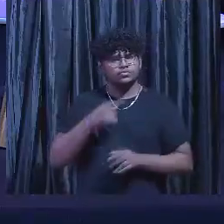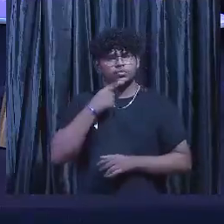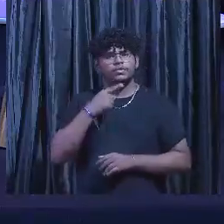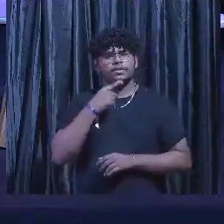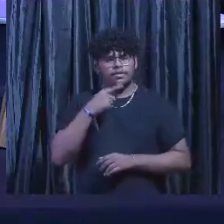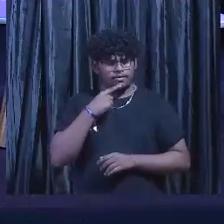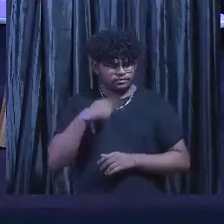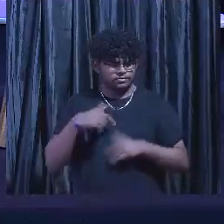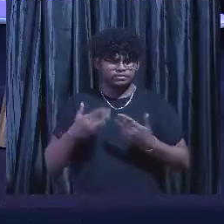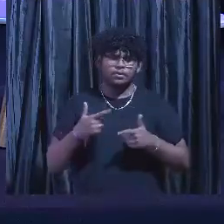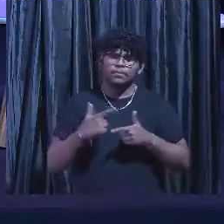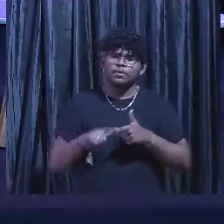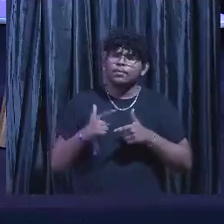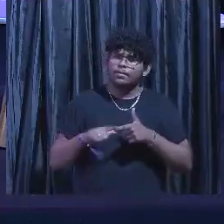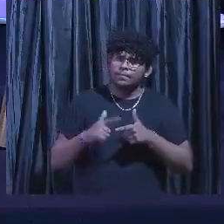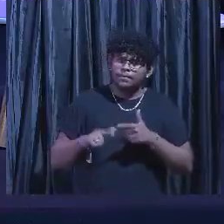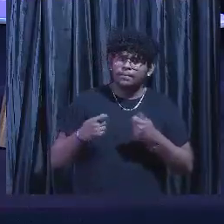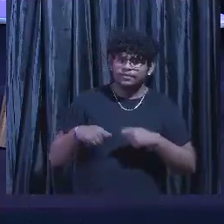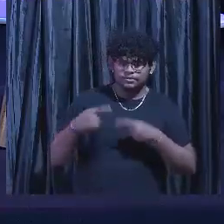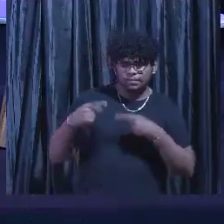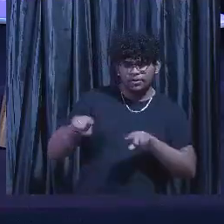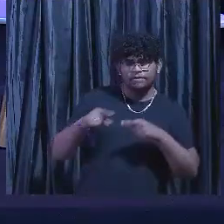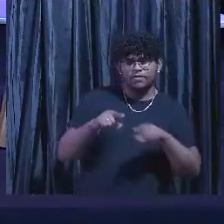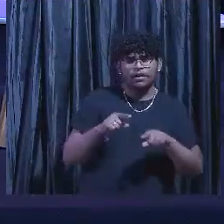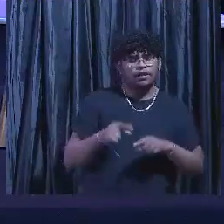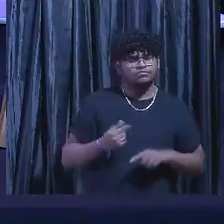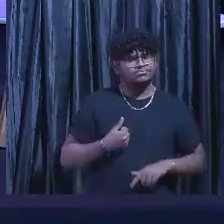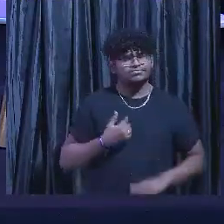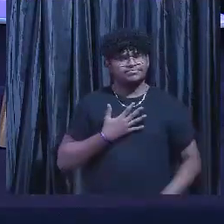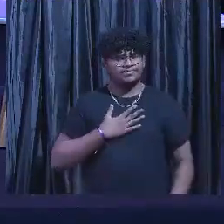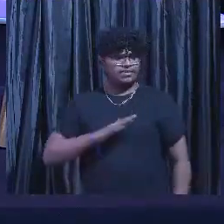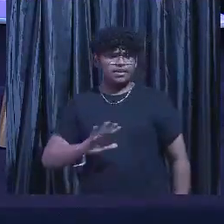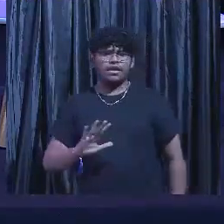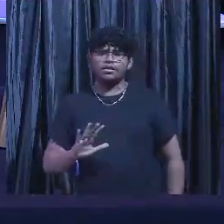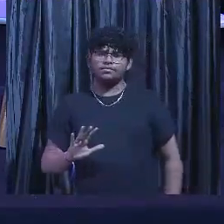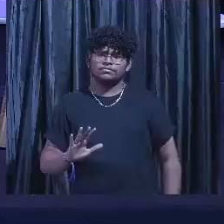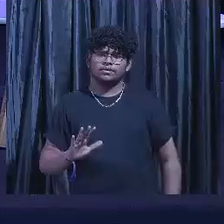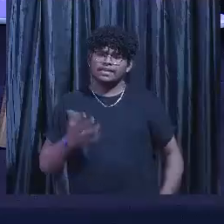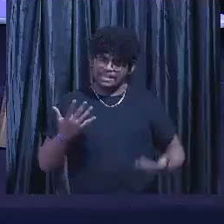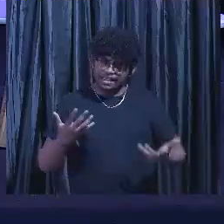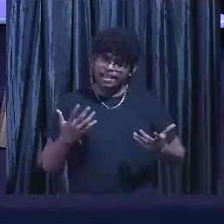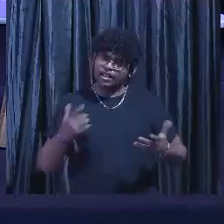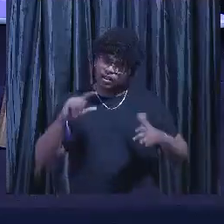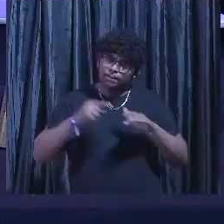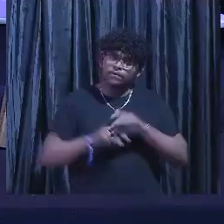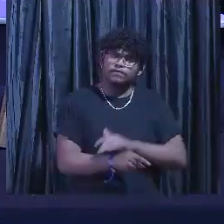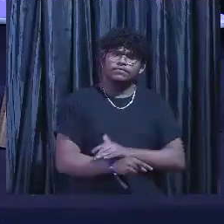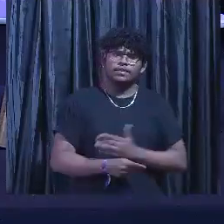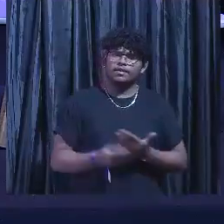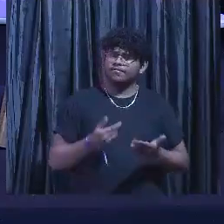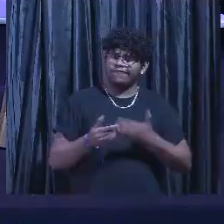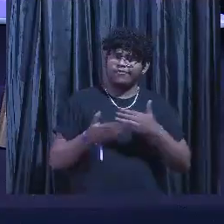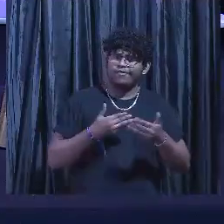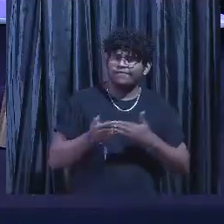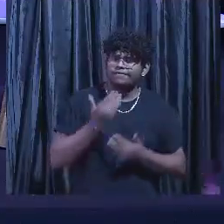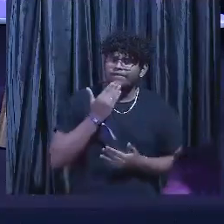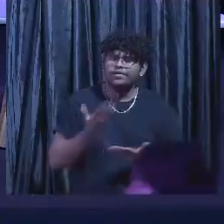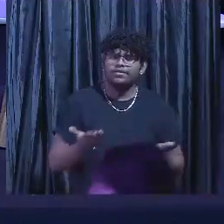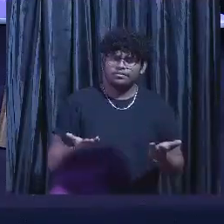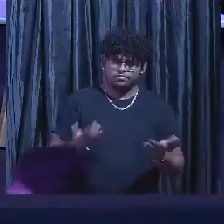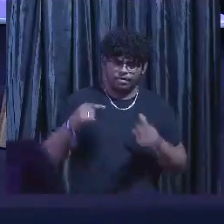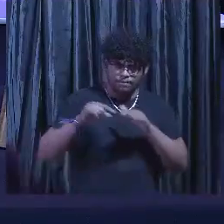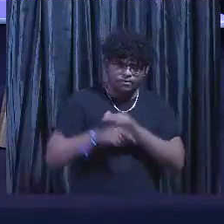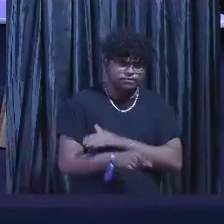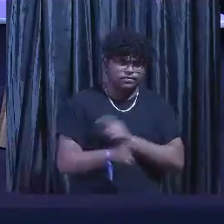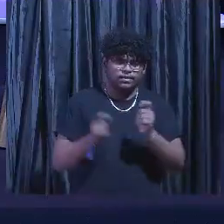galera fale assim, putz, eu não quero nem saber, mano, eu quero saber, quero aprofundar. Porque, na maioria das vezes, já é